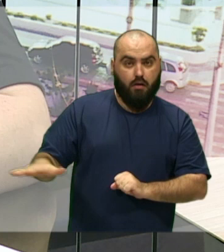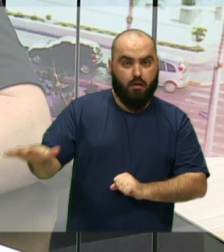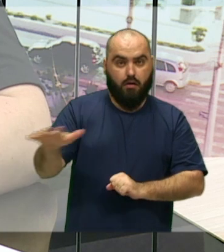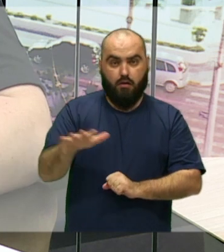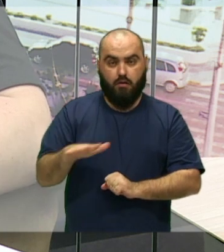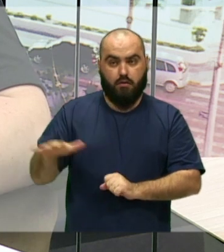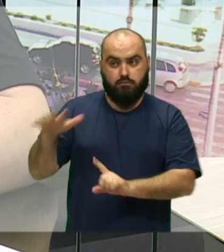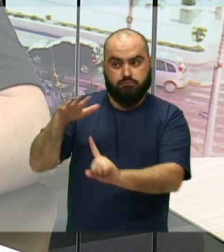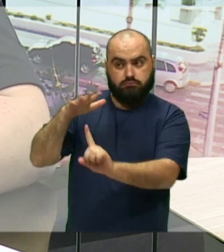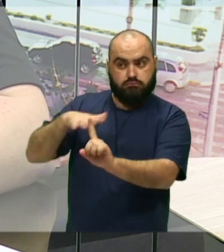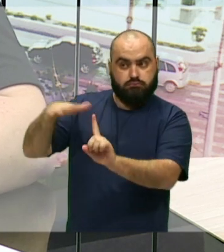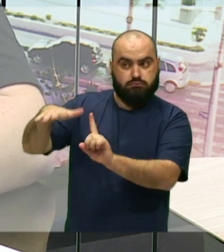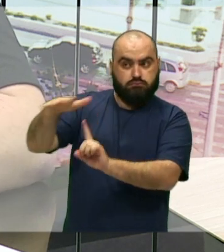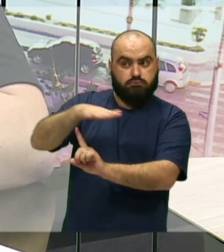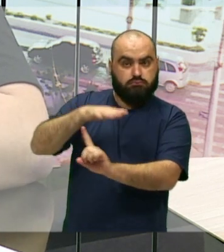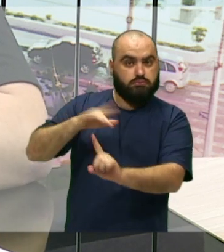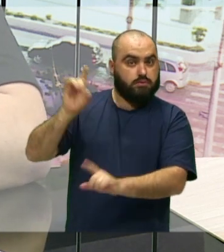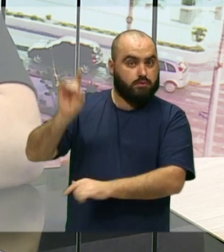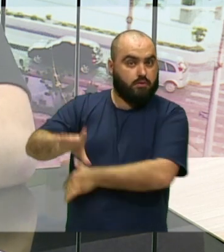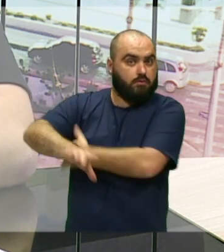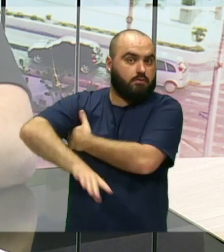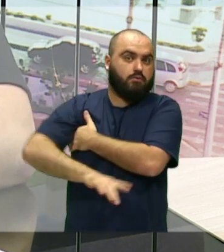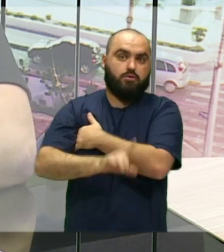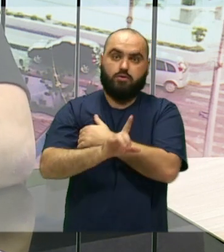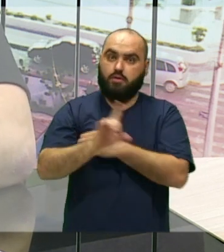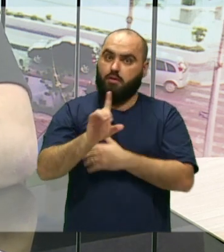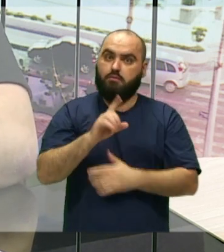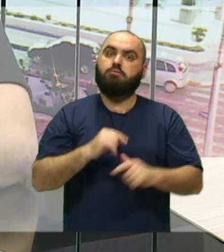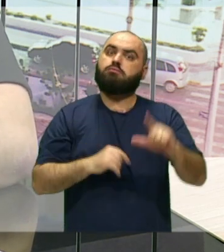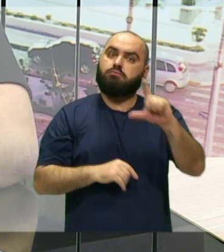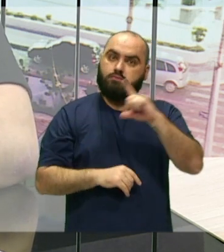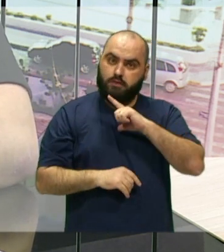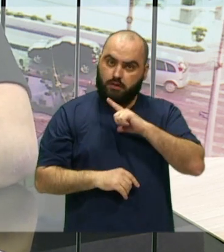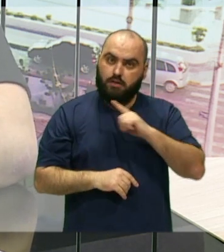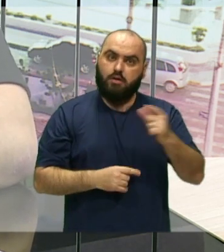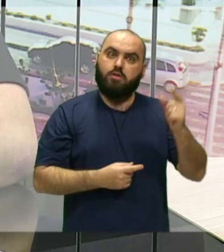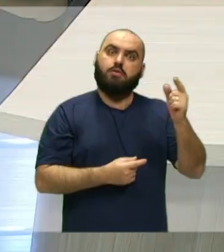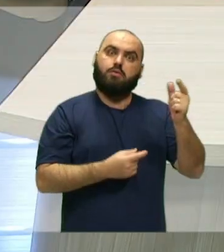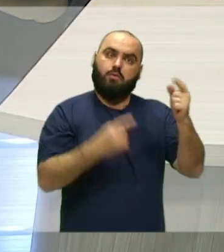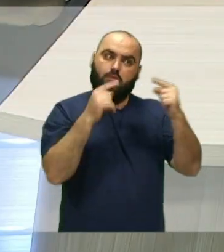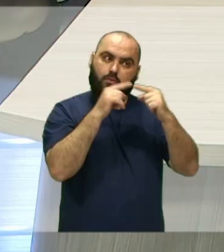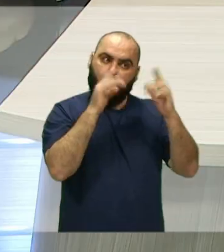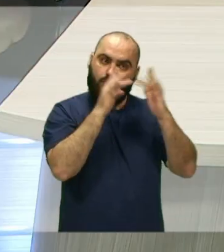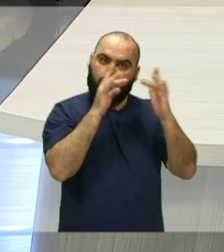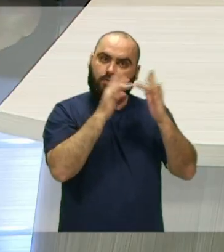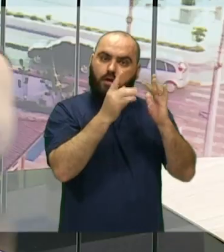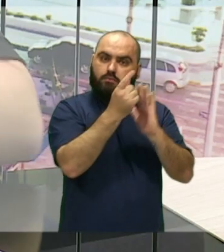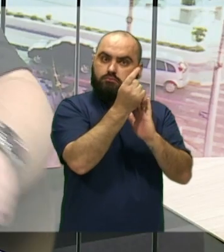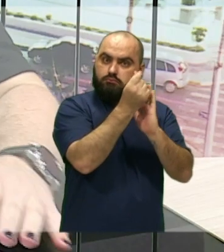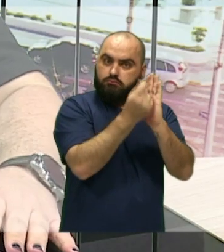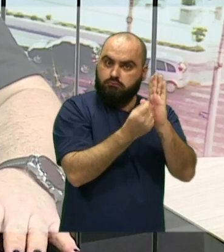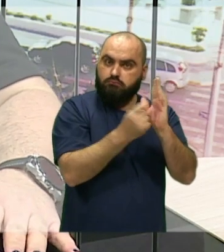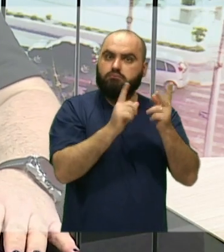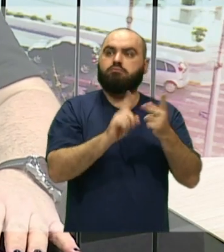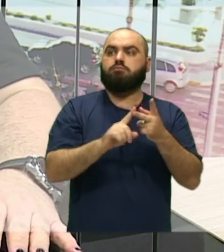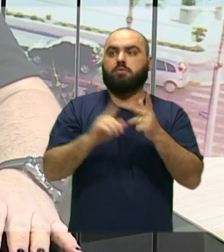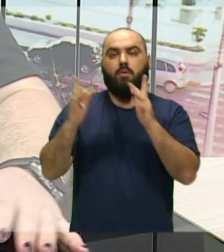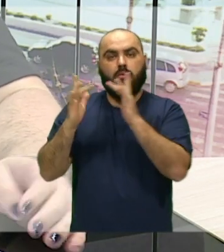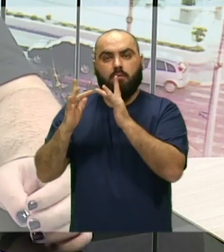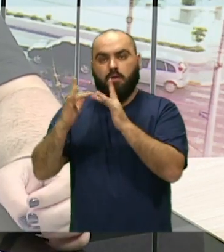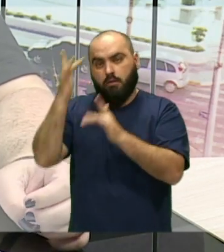ao meio ambiente né eles também são relacionados à economia e as pessoas eh